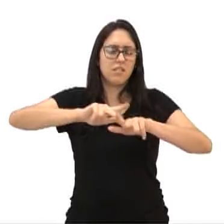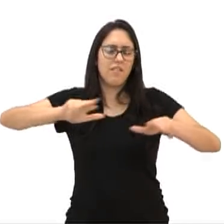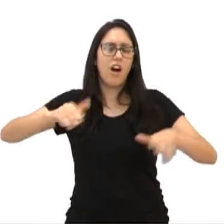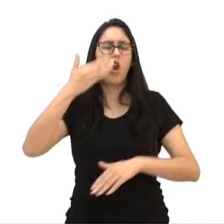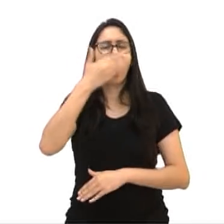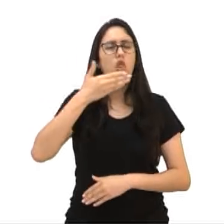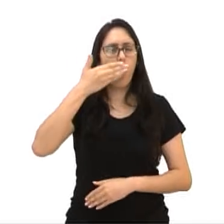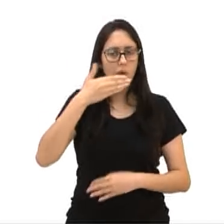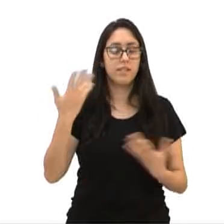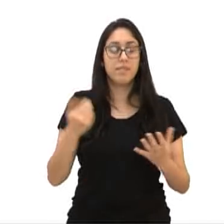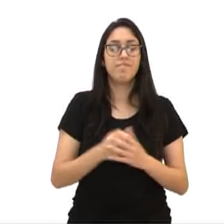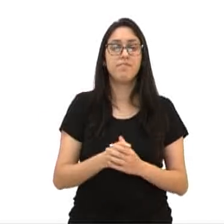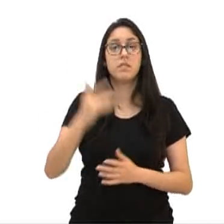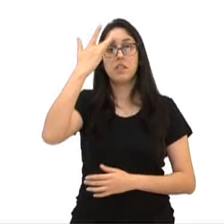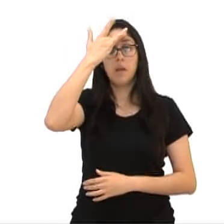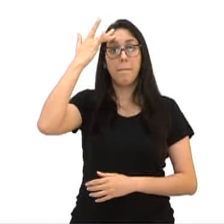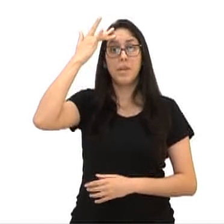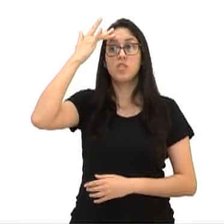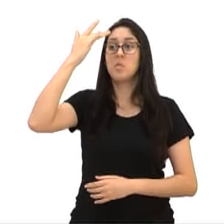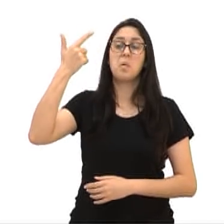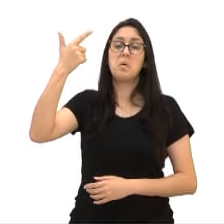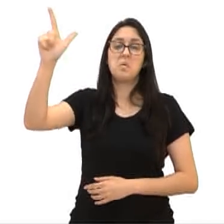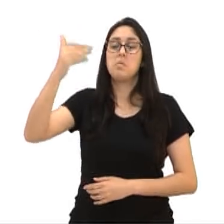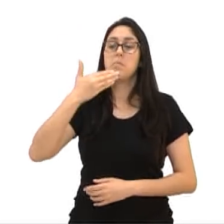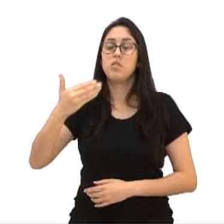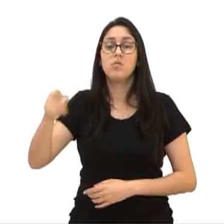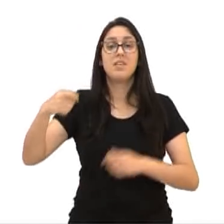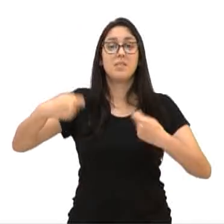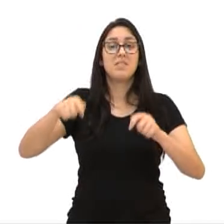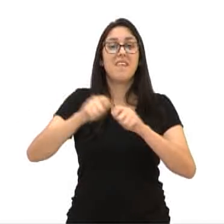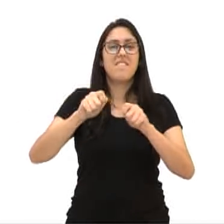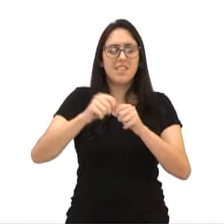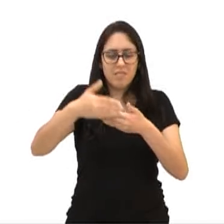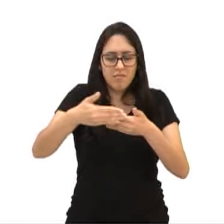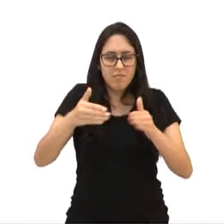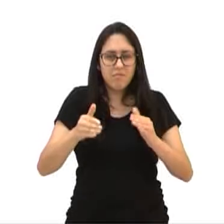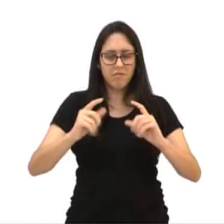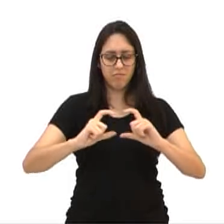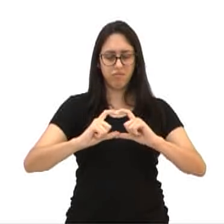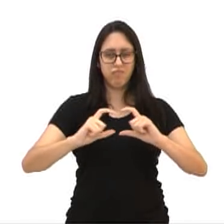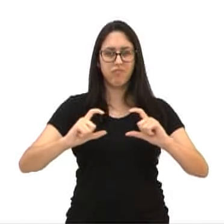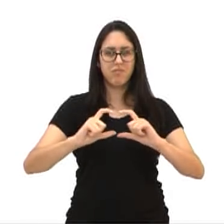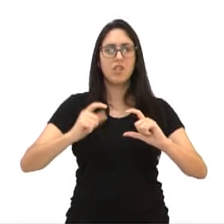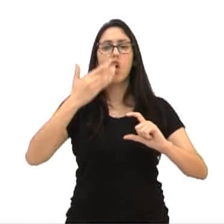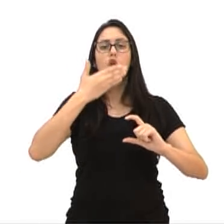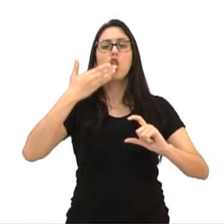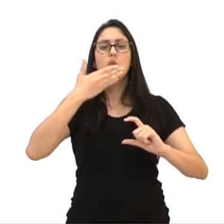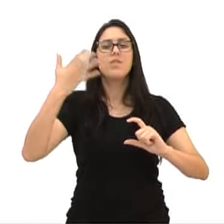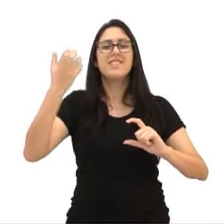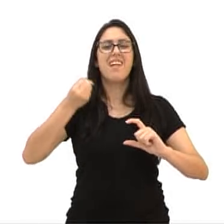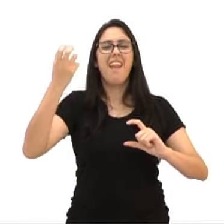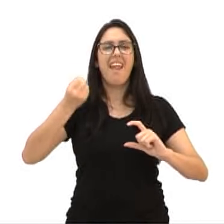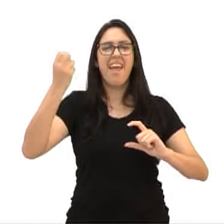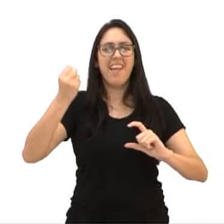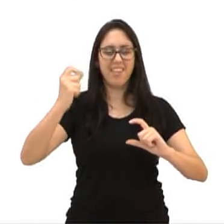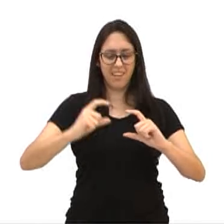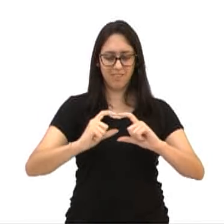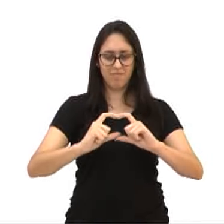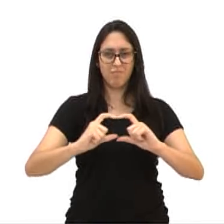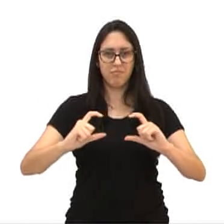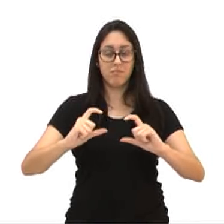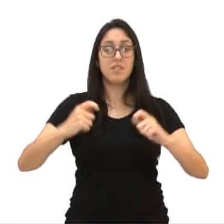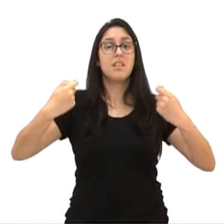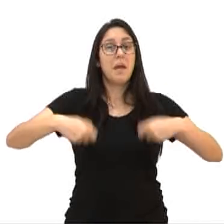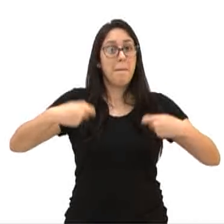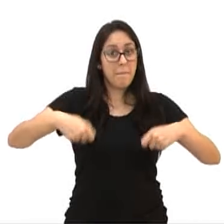determinada encomenda, ela deve produzir tabletes de doce de leite no formato de paralelepípedo retângulo, cujas